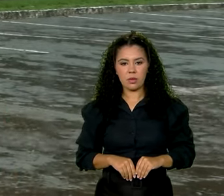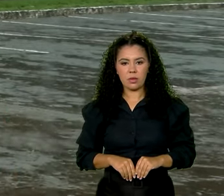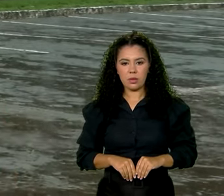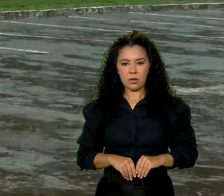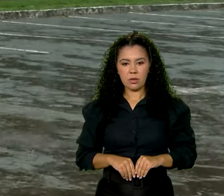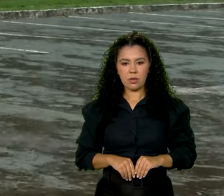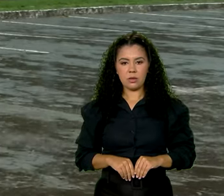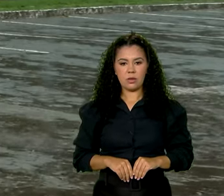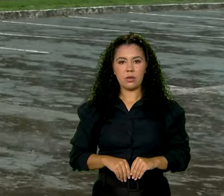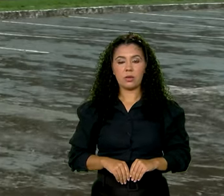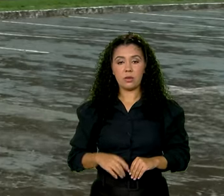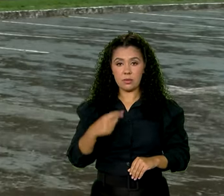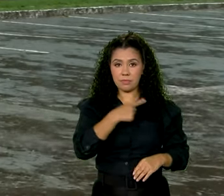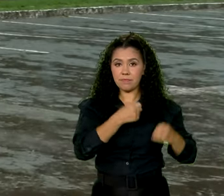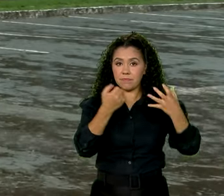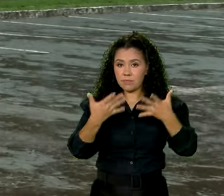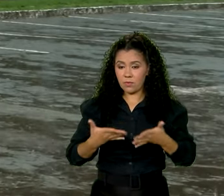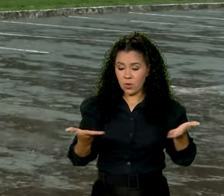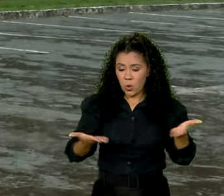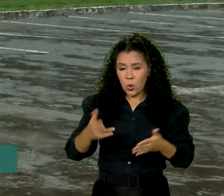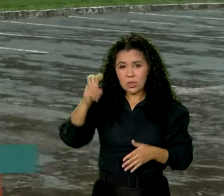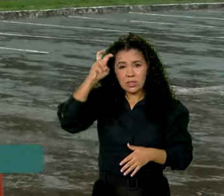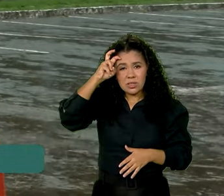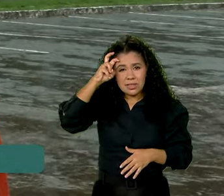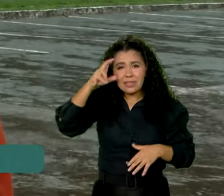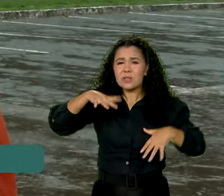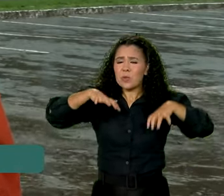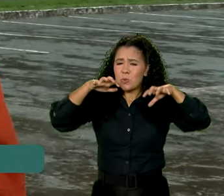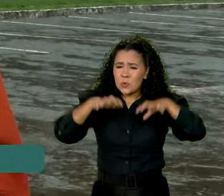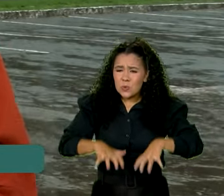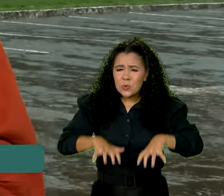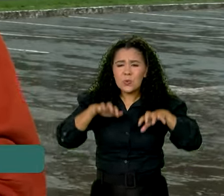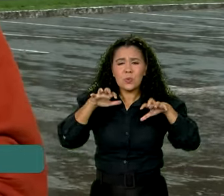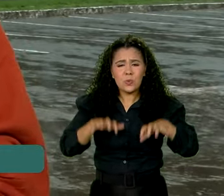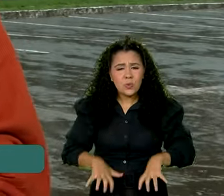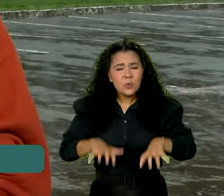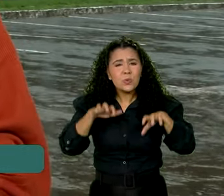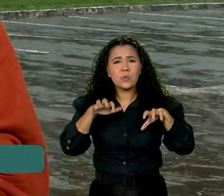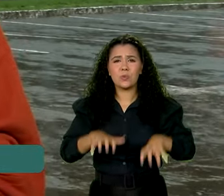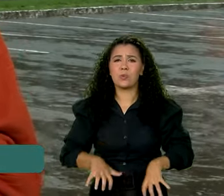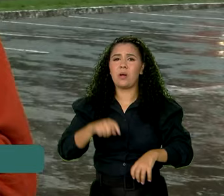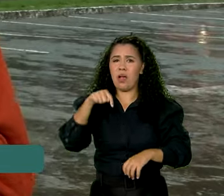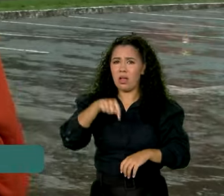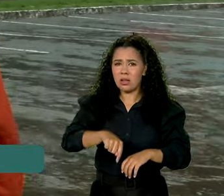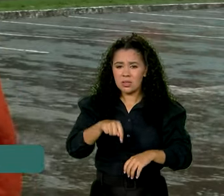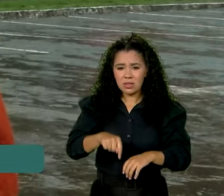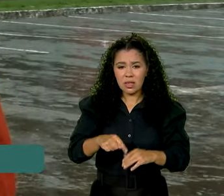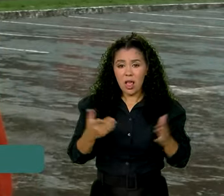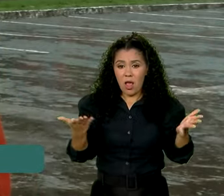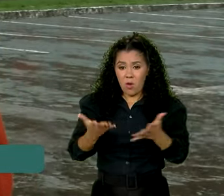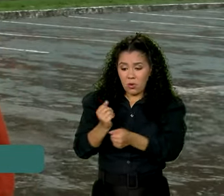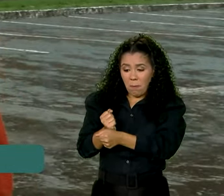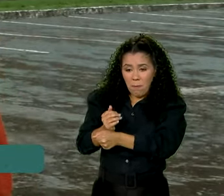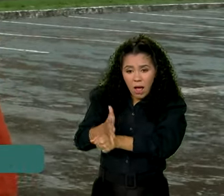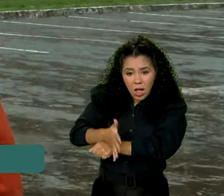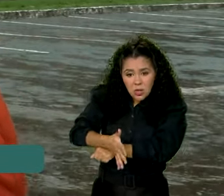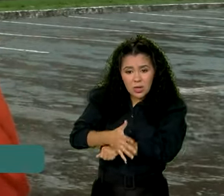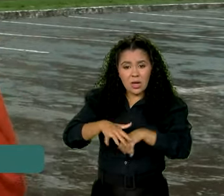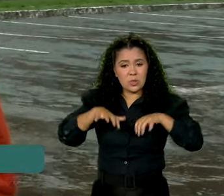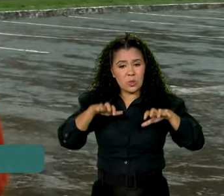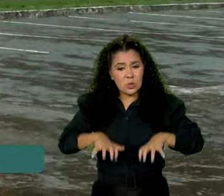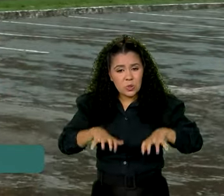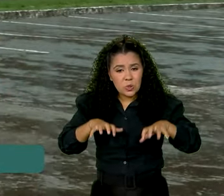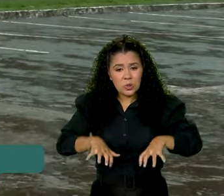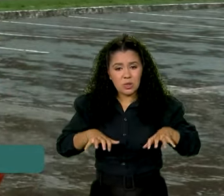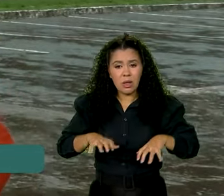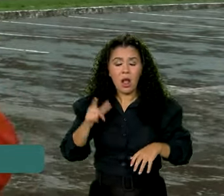Bom, e essa quinta-feira está bem chuvosa aqui no estado. A chuva começou de madrugada e a gente não